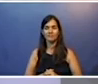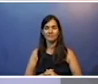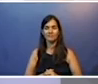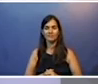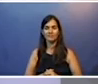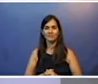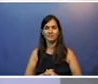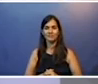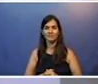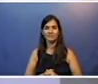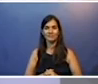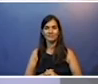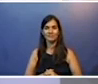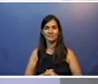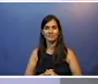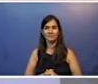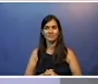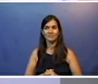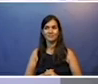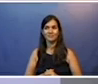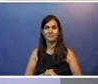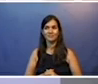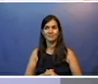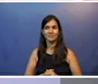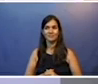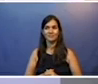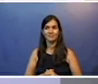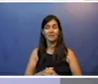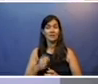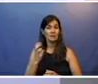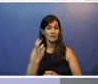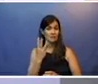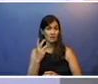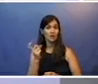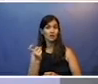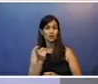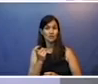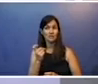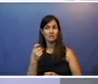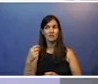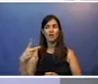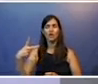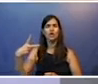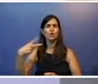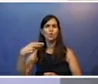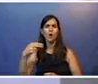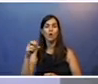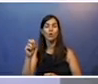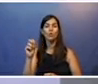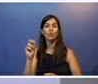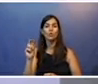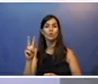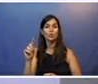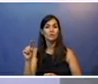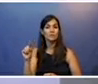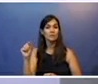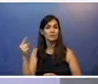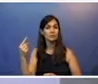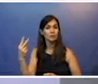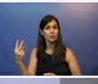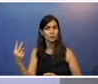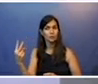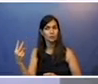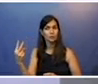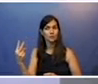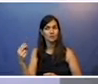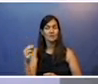e esse vezes esse. Então, 3 vezes x, 3x, e aqui é 12 vezes 12. Fazendo a